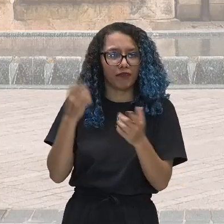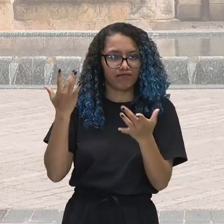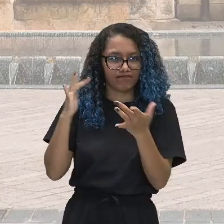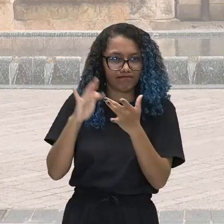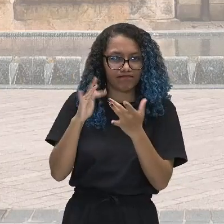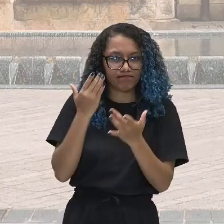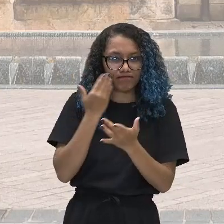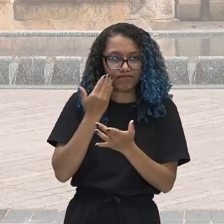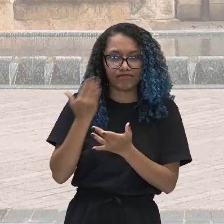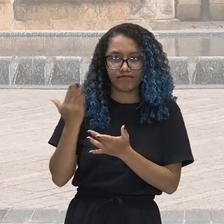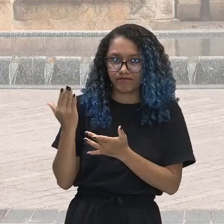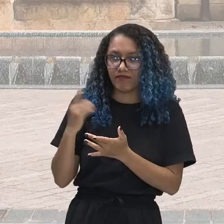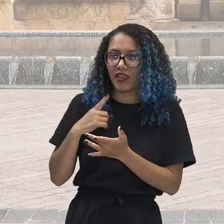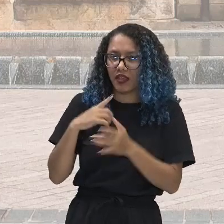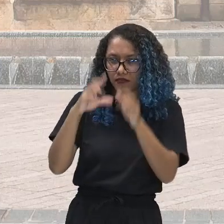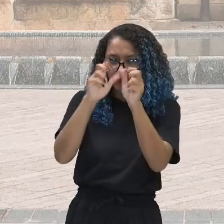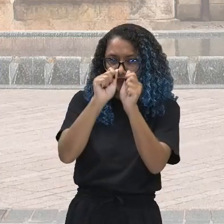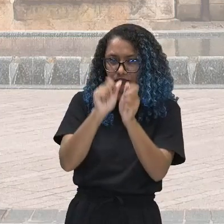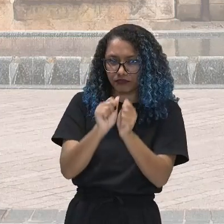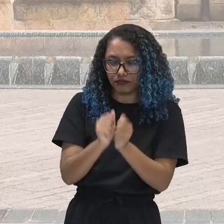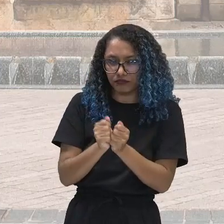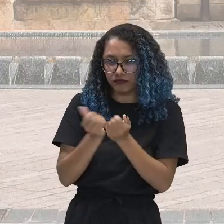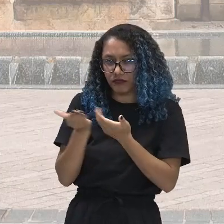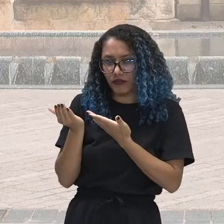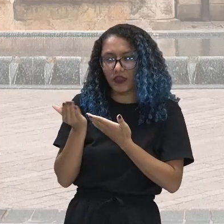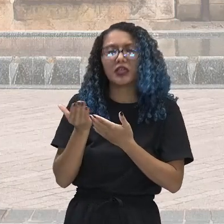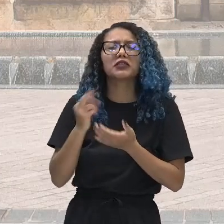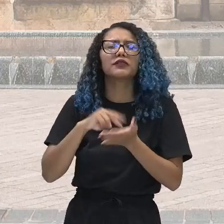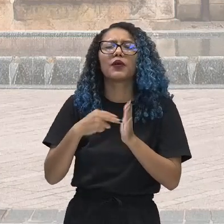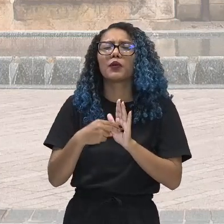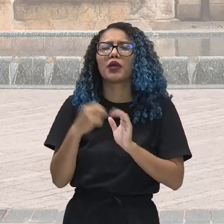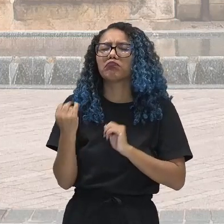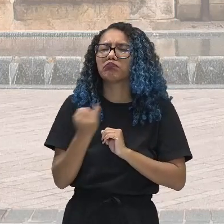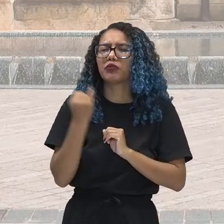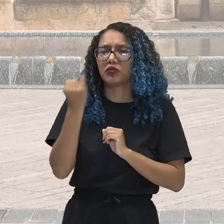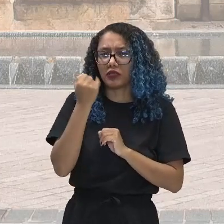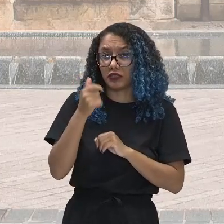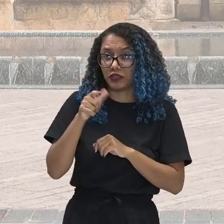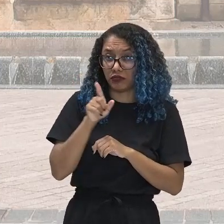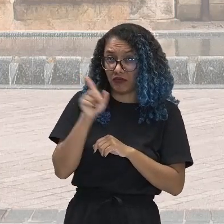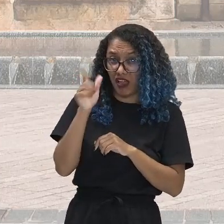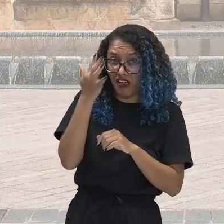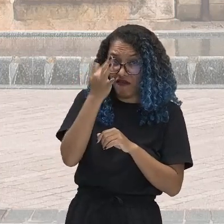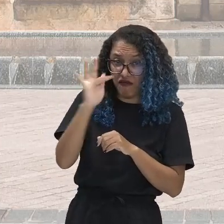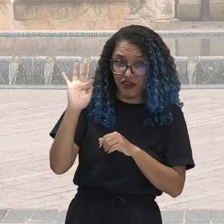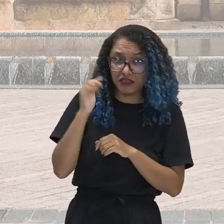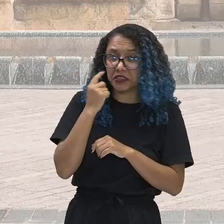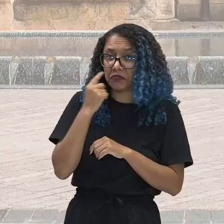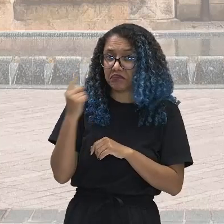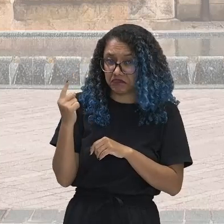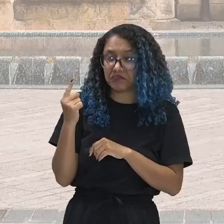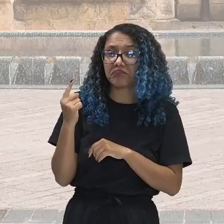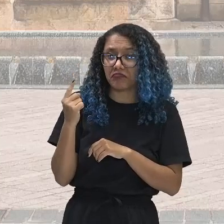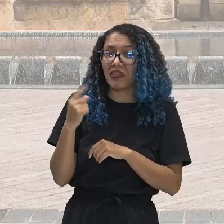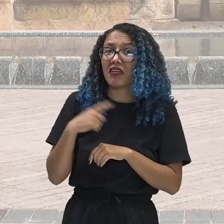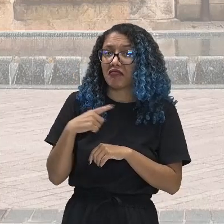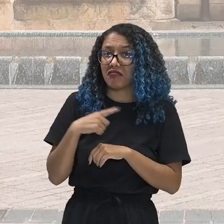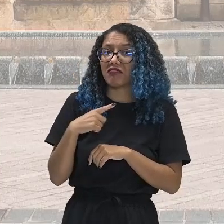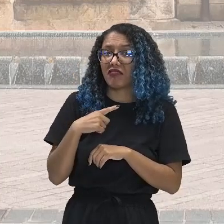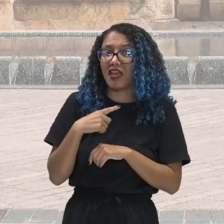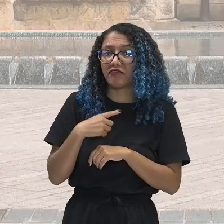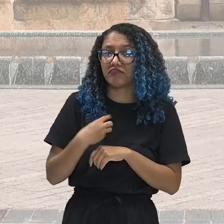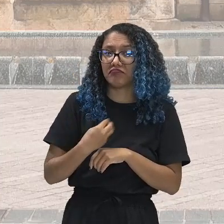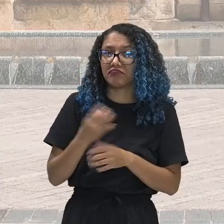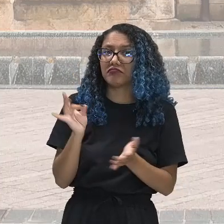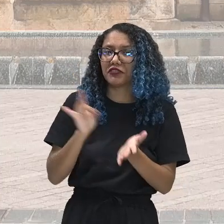esse busto. Significa que ele é importante. Na França, esse busto existe na realidade. Ele